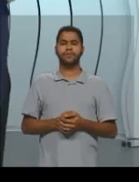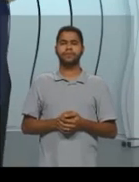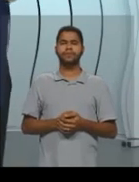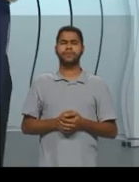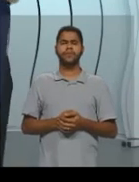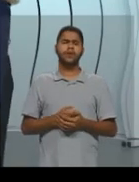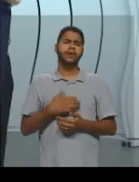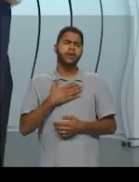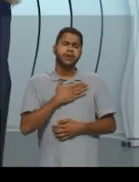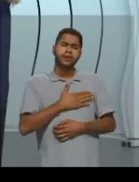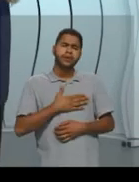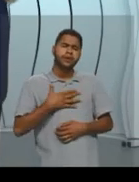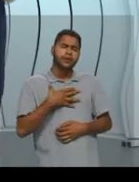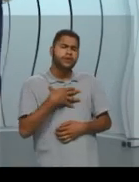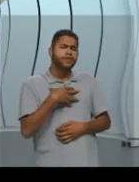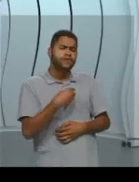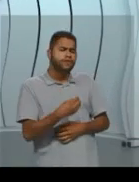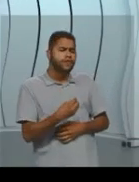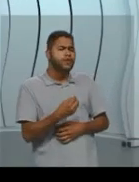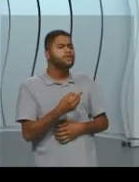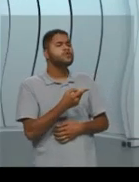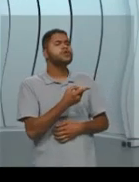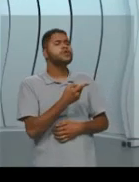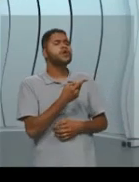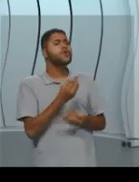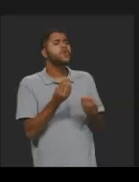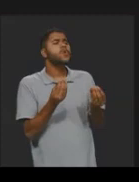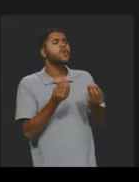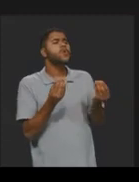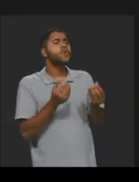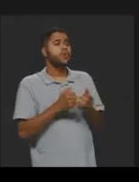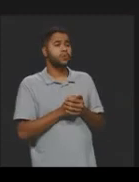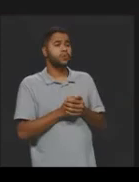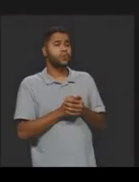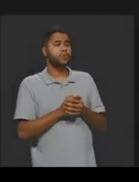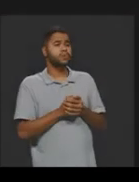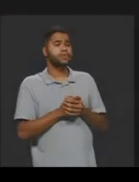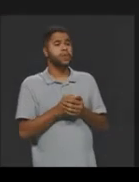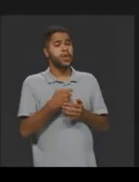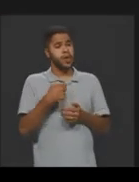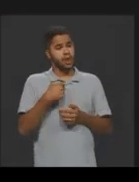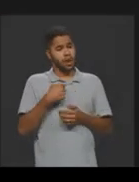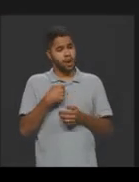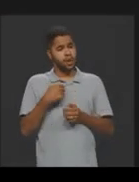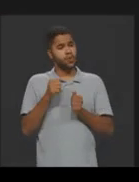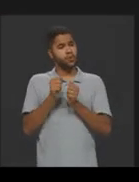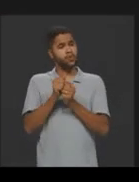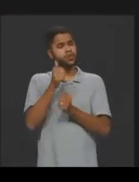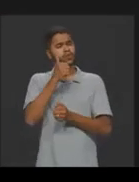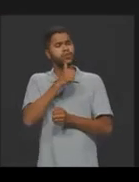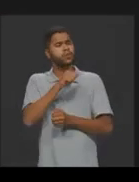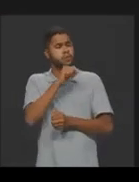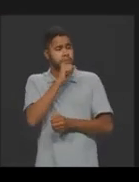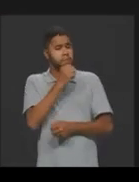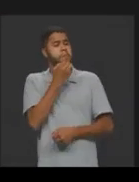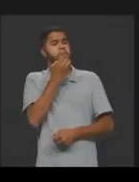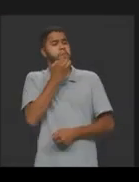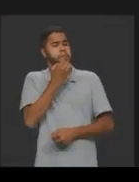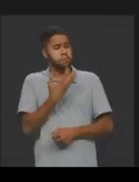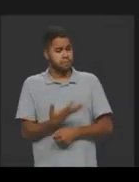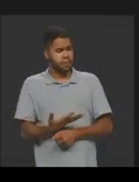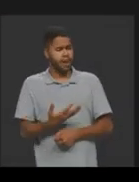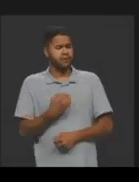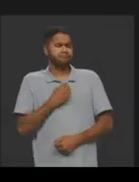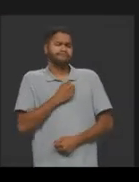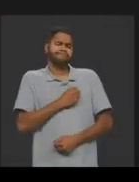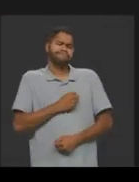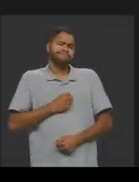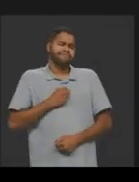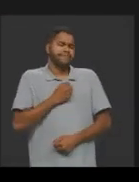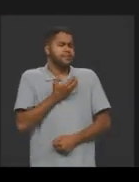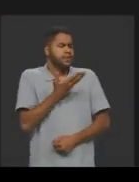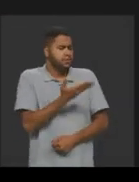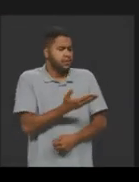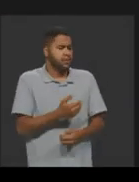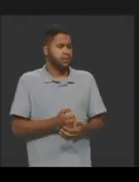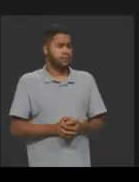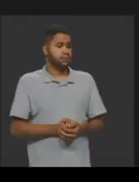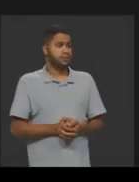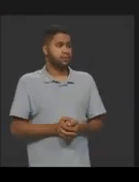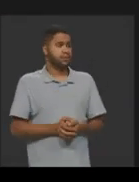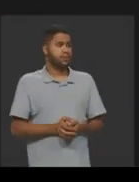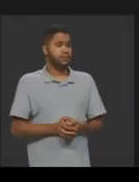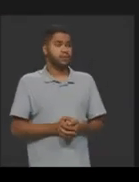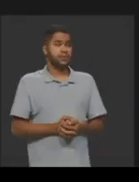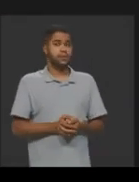Querido filho, como tem passado? Sua mãe e eu estamos bem, estamos com saudade.